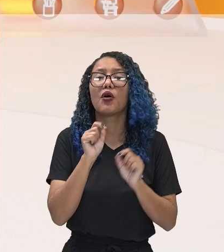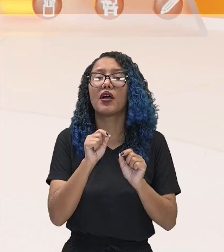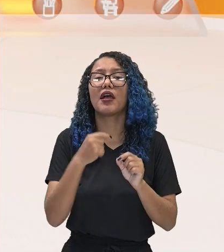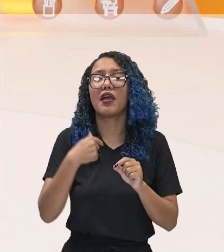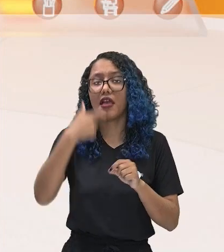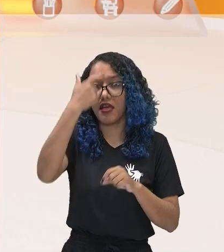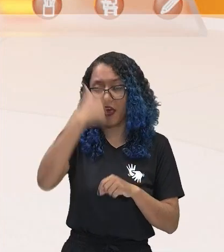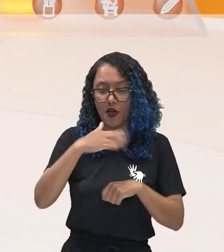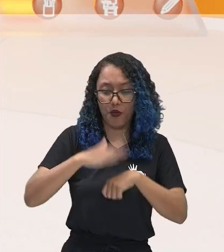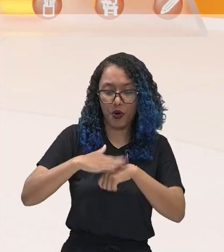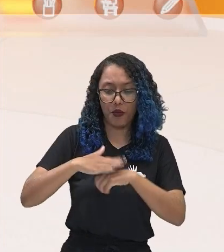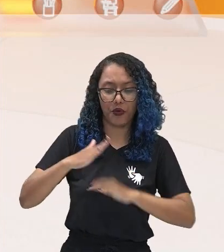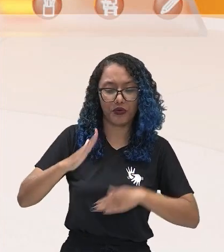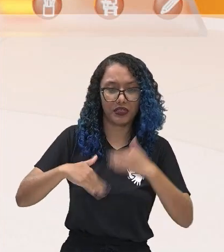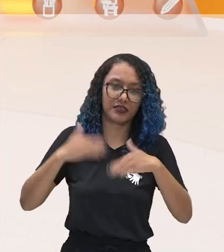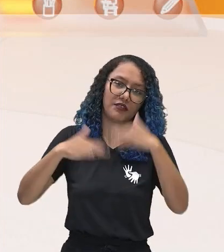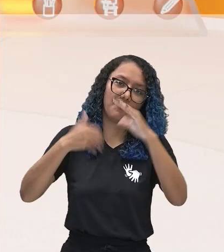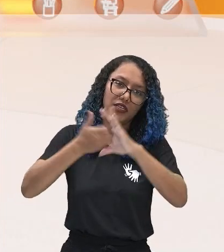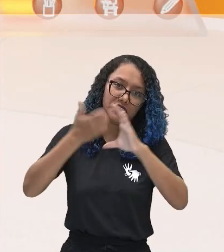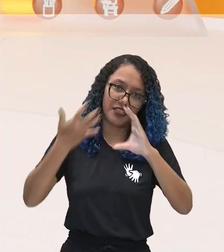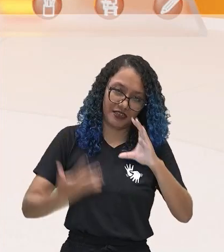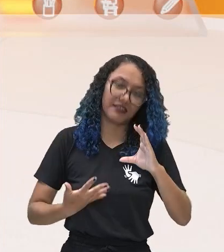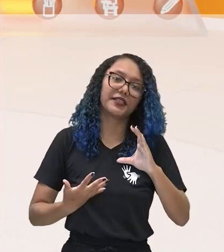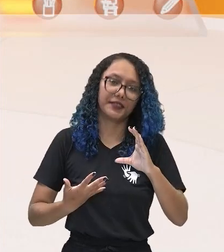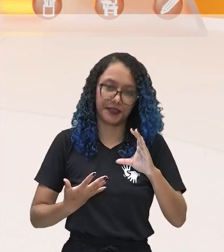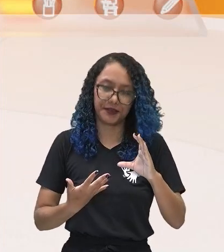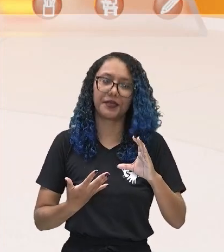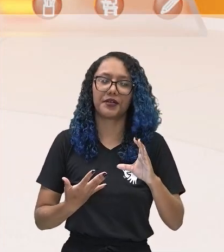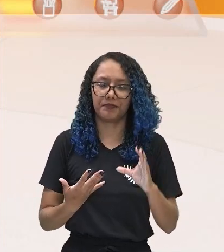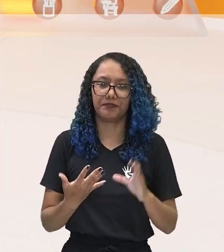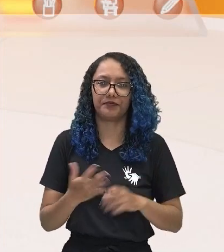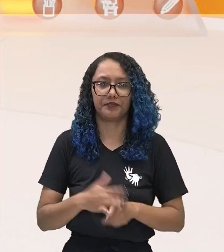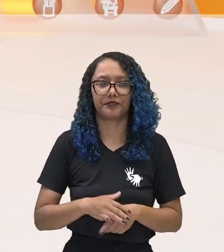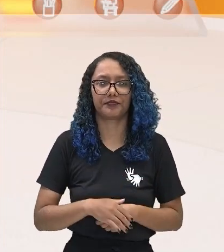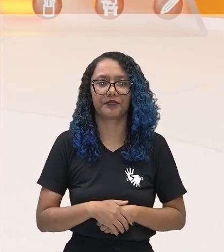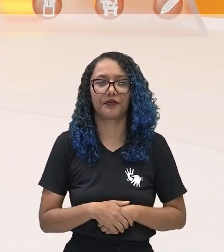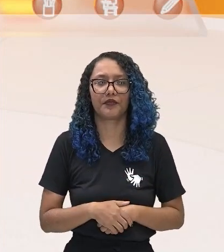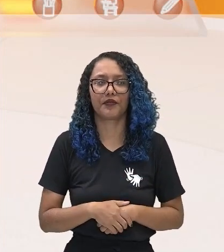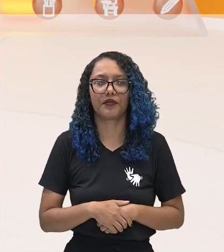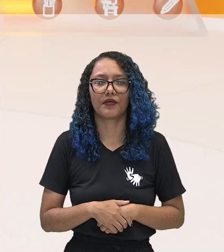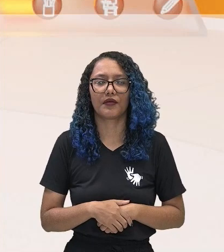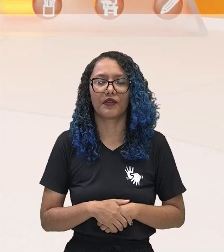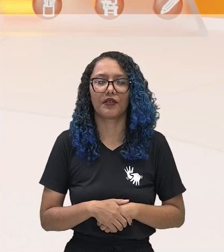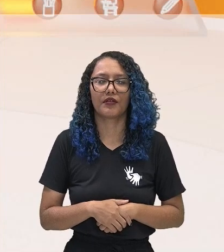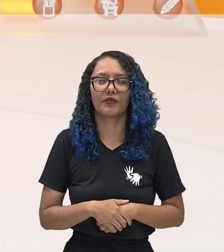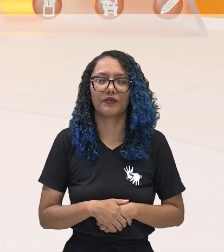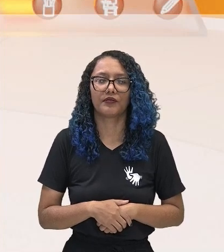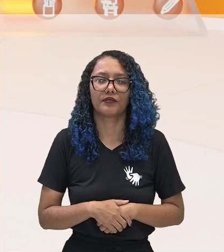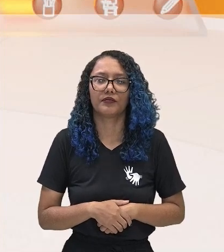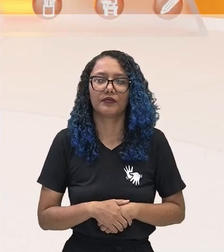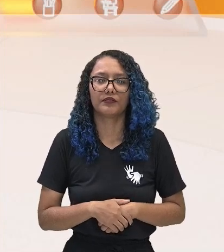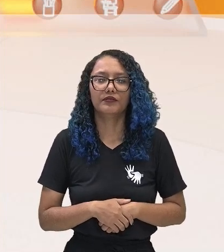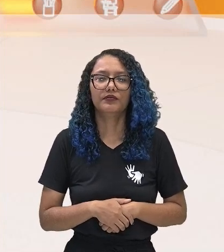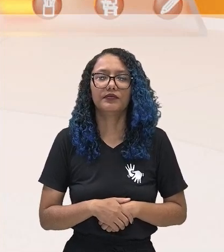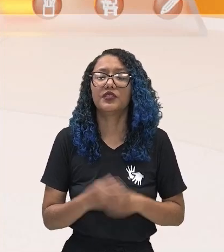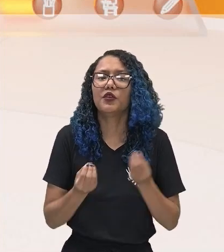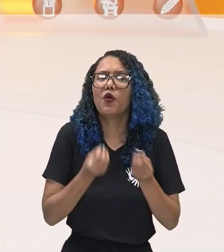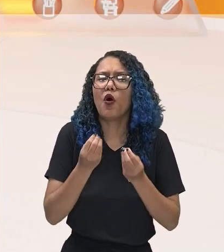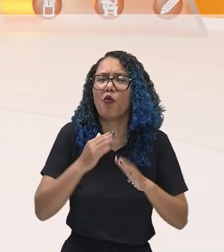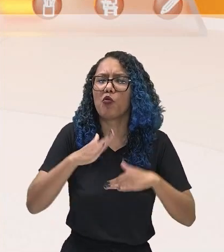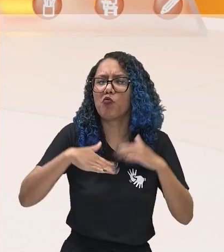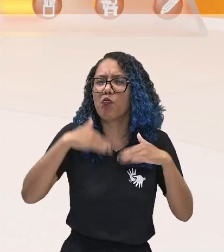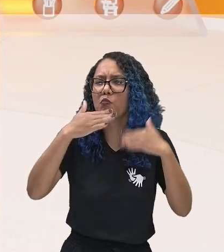minha existência. E esta construção da essência se dá a partir do quê?